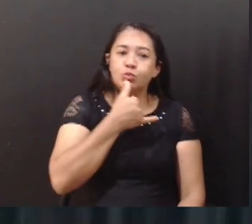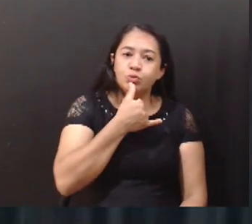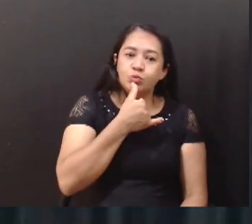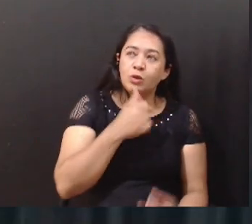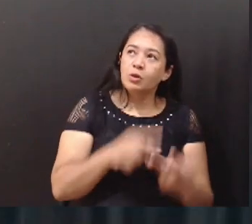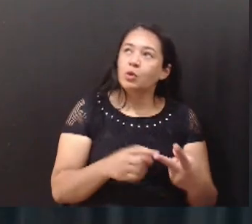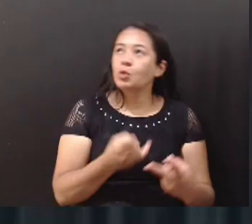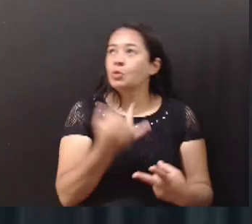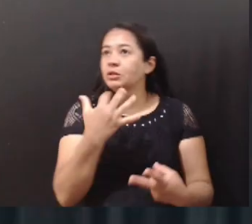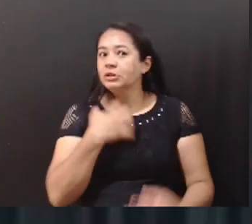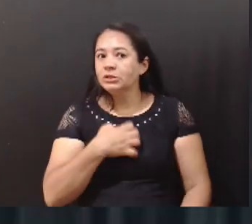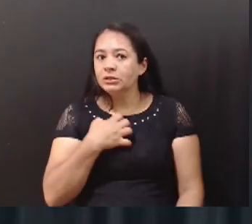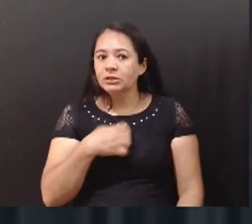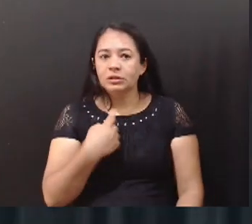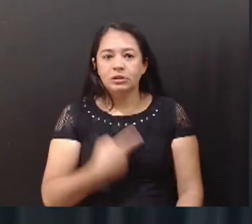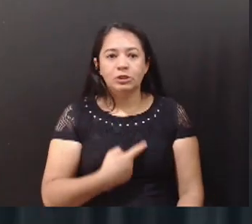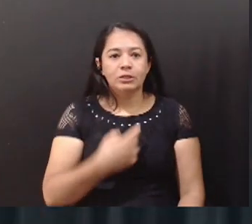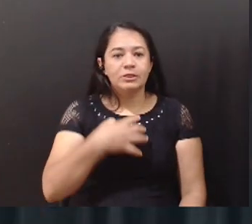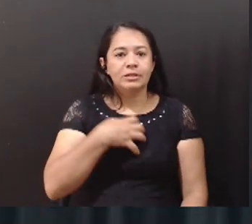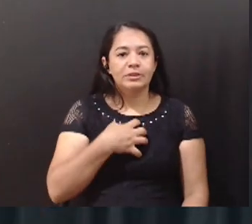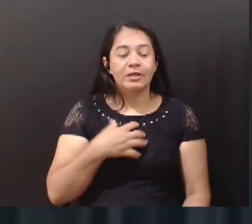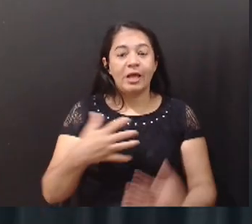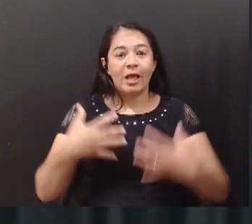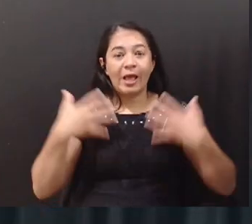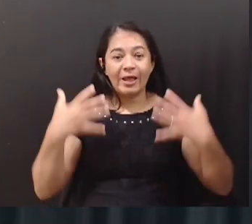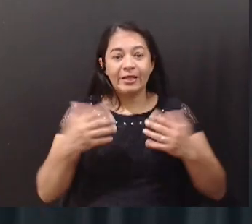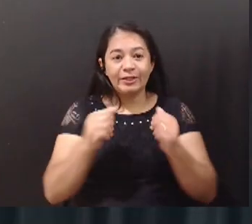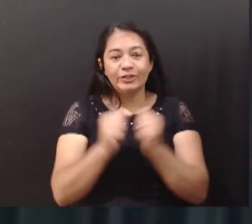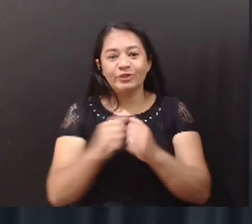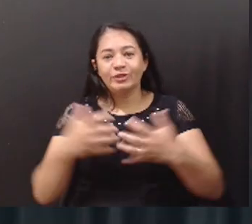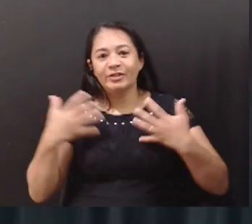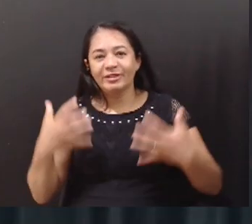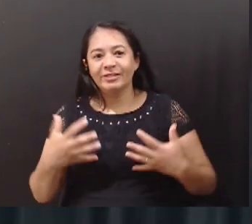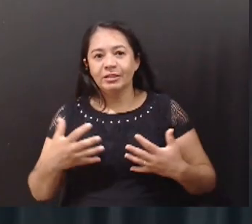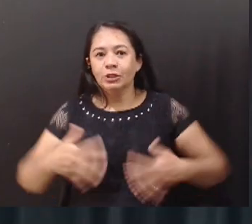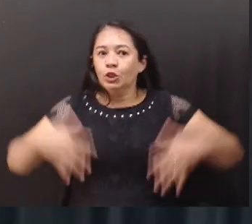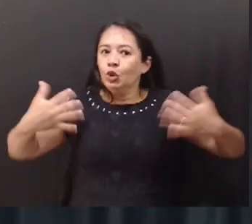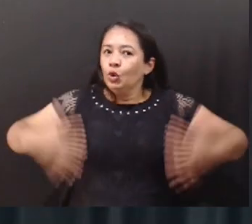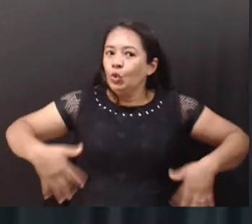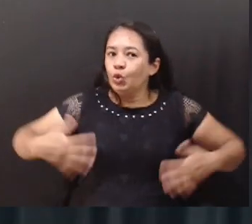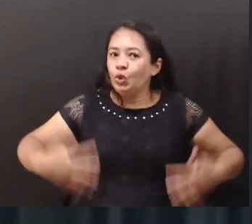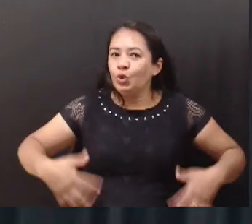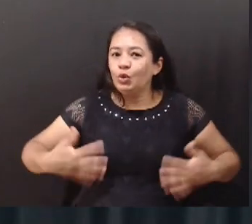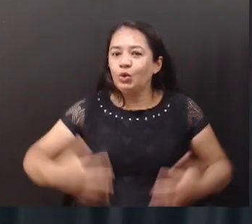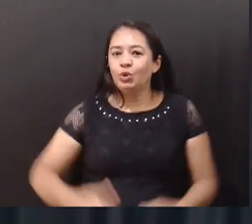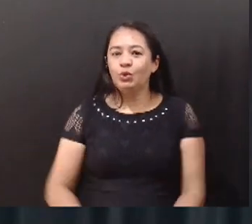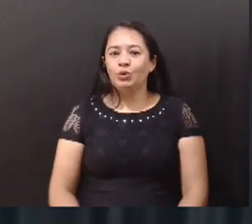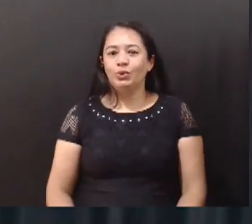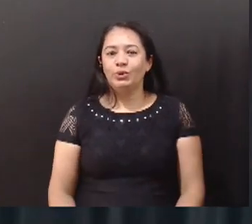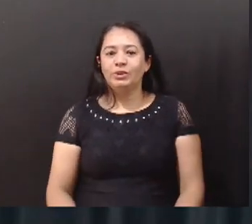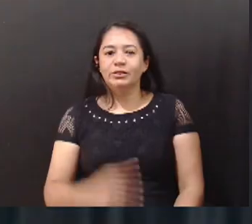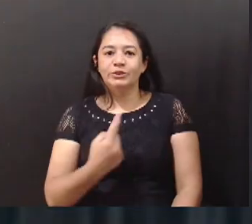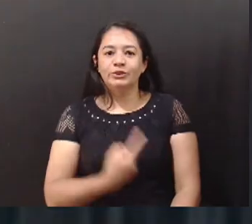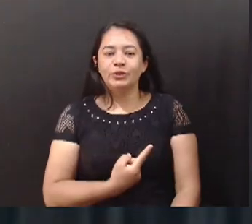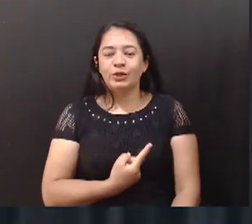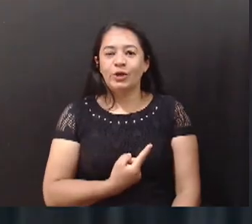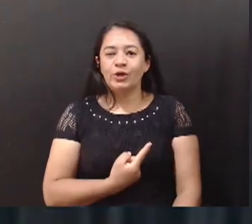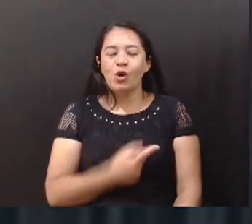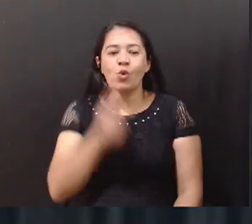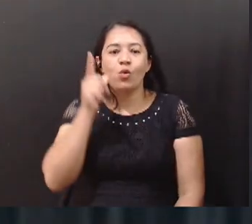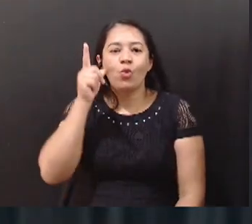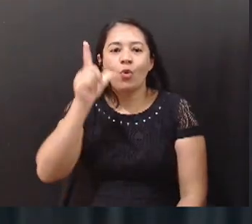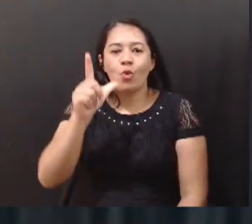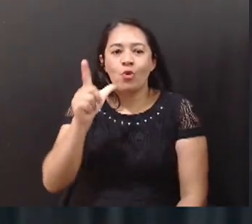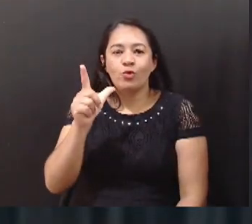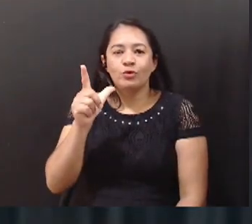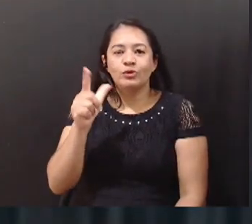Interessante demais. Alegria com alegria, euforia. Então, a gente consegue desdobrar essas